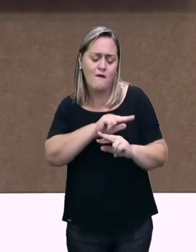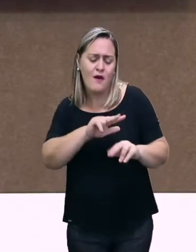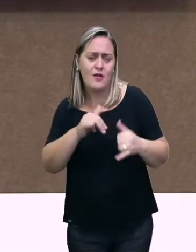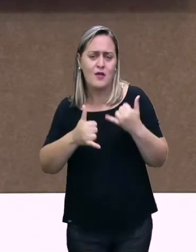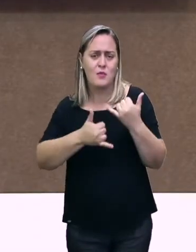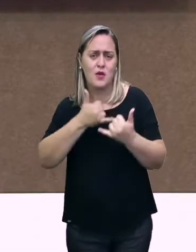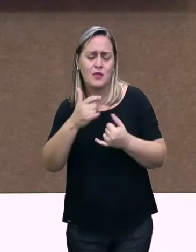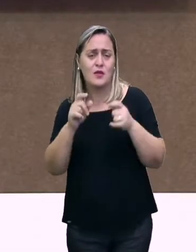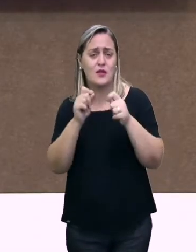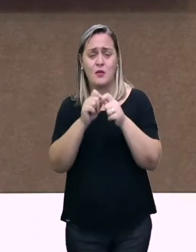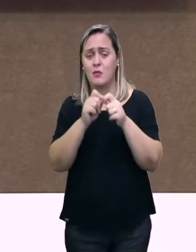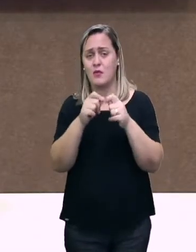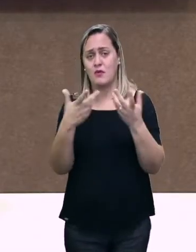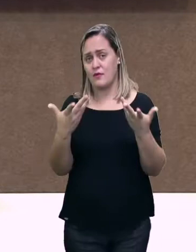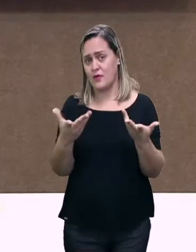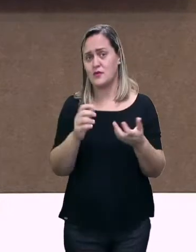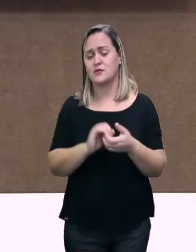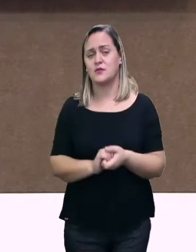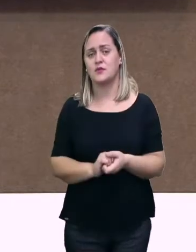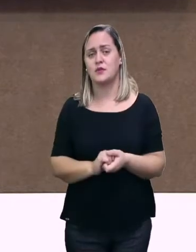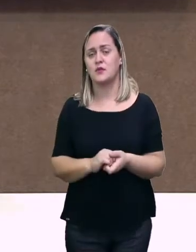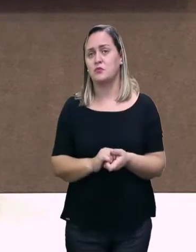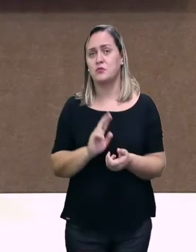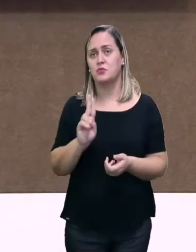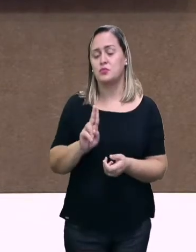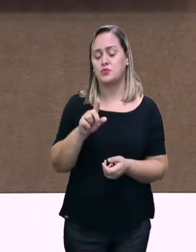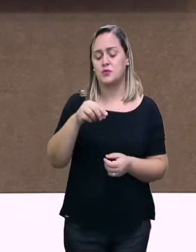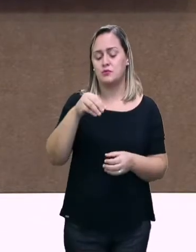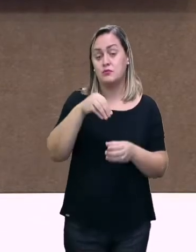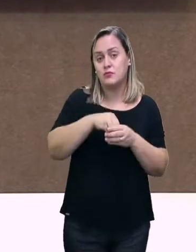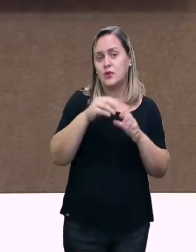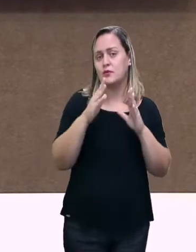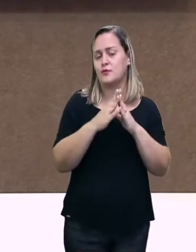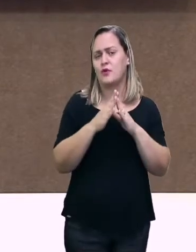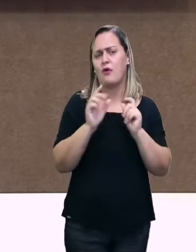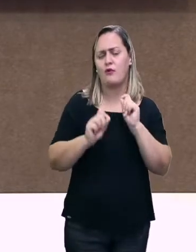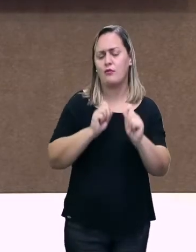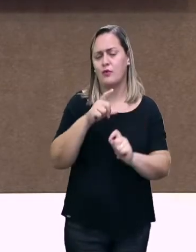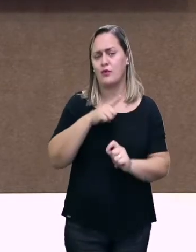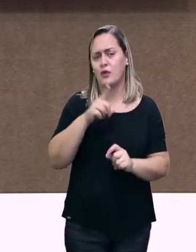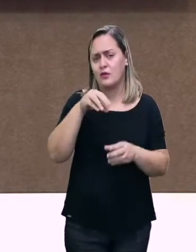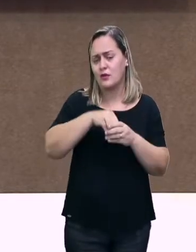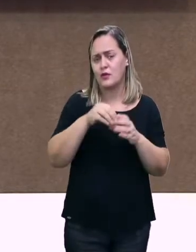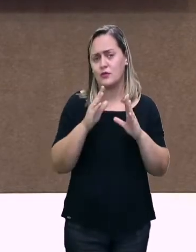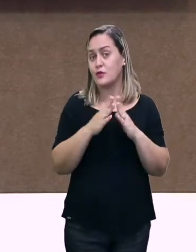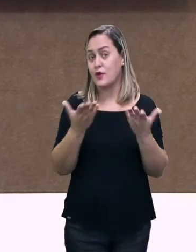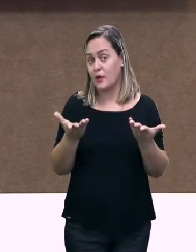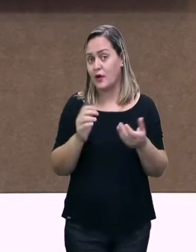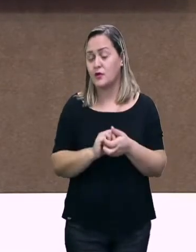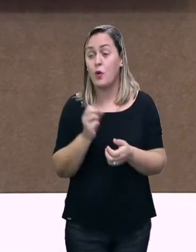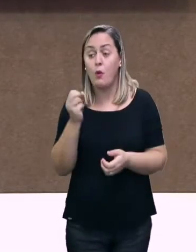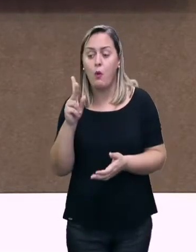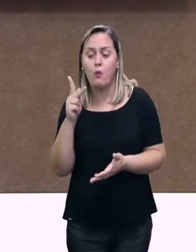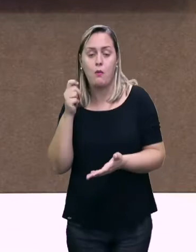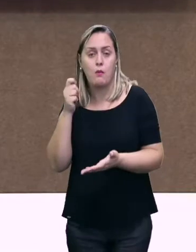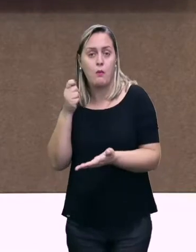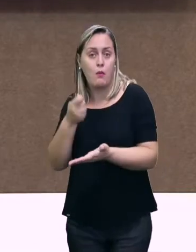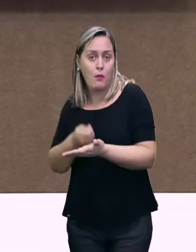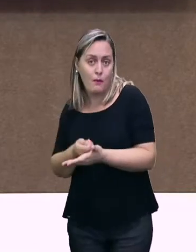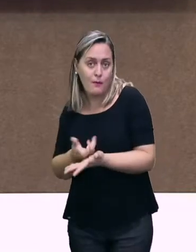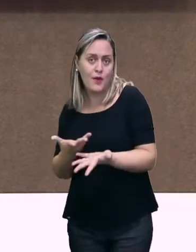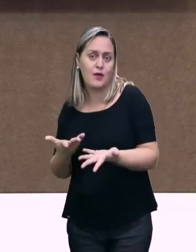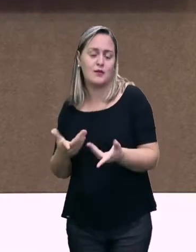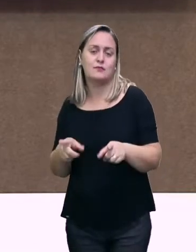conseguir confeccionar um jogo. Além disso, como a gente está falando de jogos e brincadeiras, a gente pode até adaptar